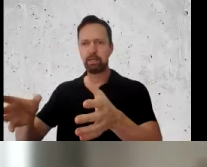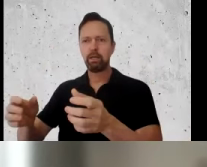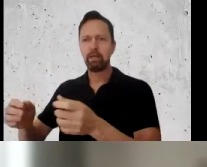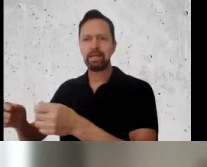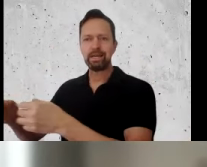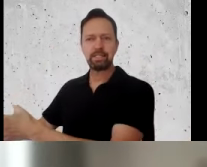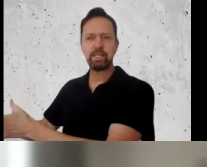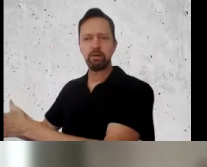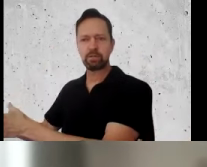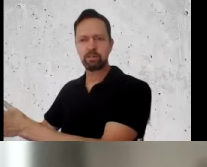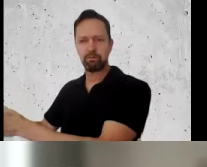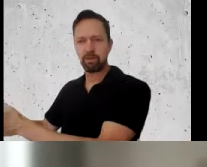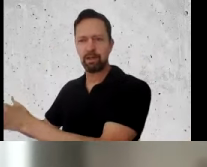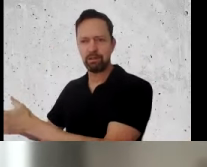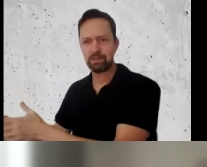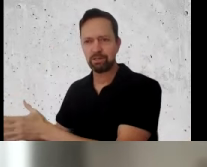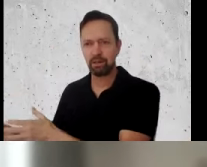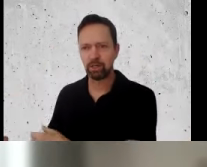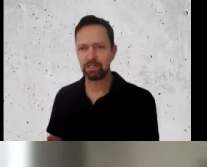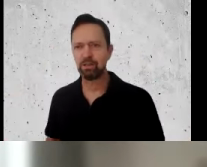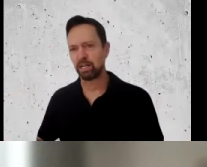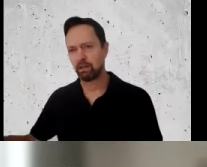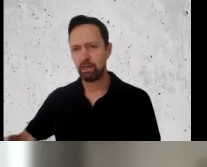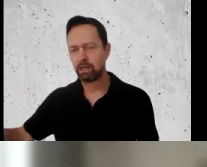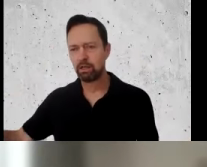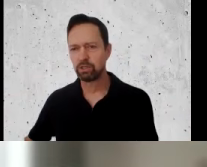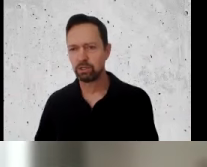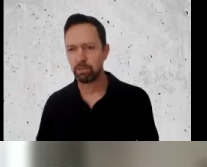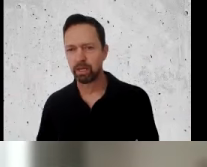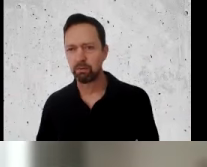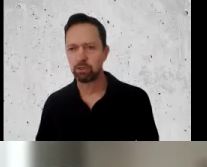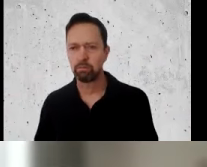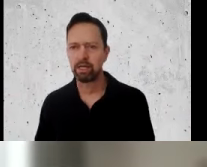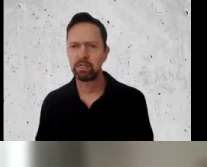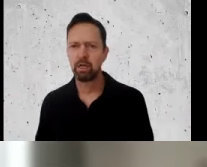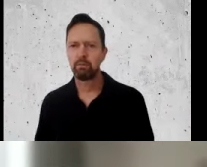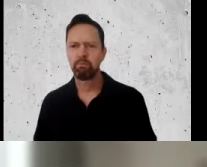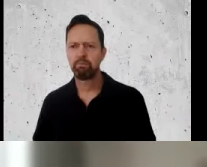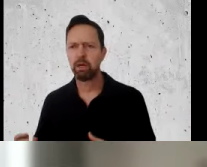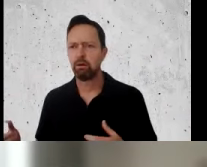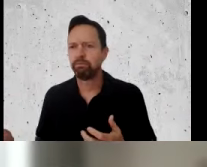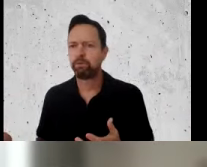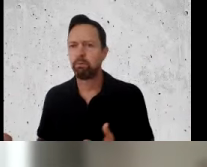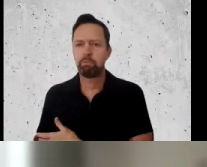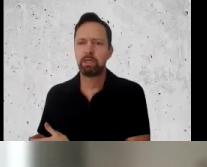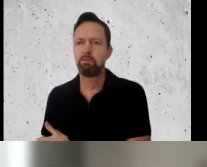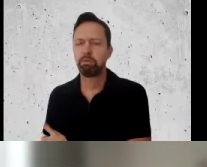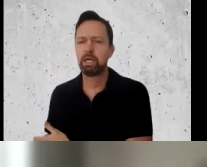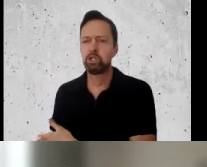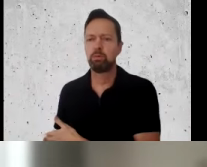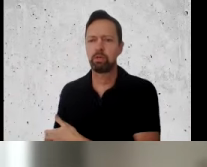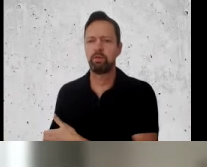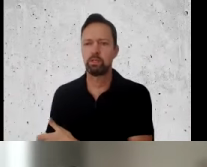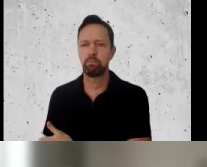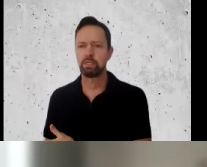loja dela e a Sears, né? Não sei se lembram da Sears, era a loja de departamentos normais, ficou,